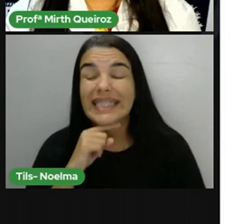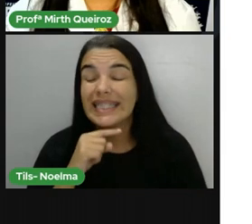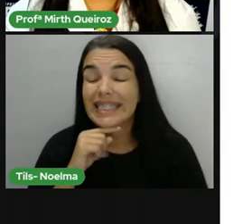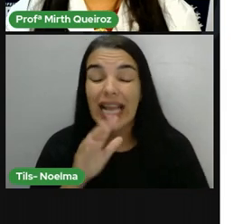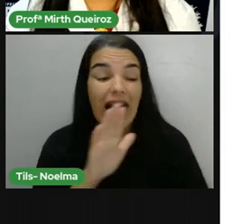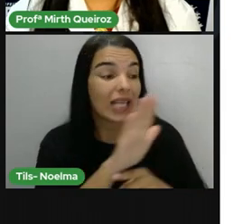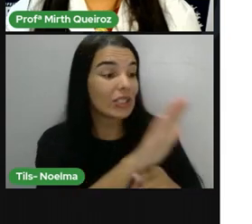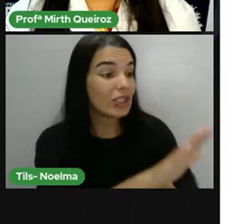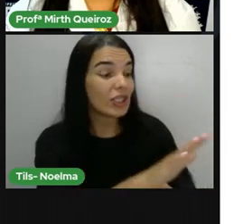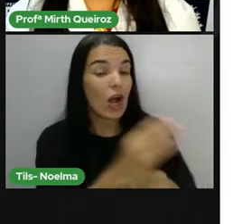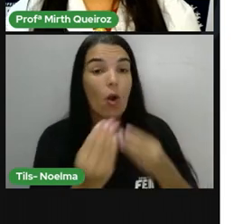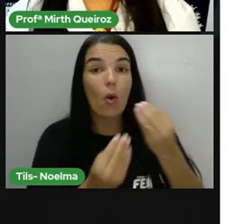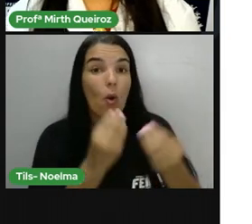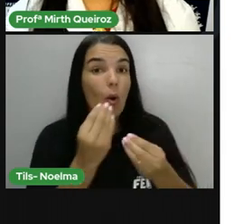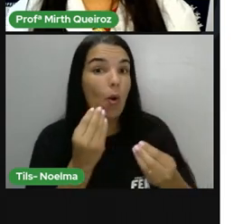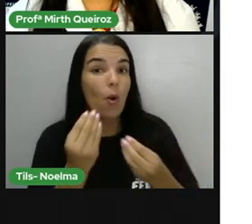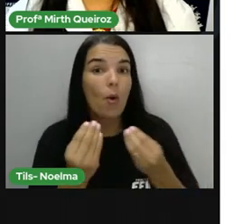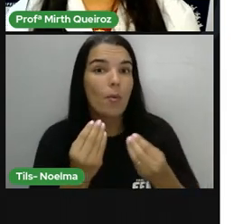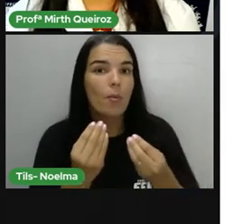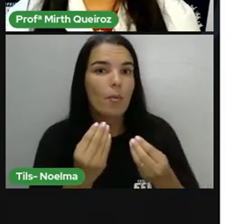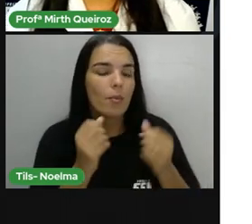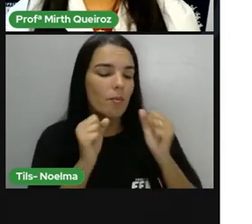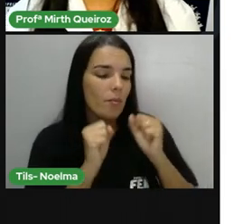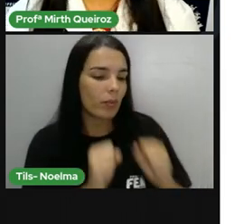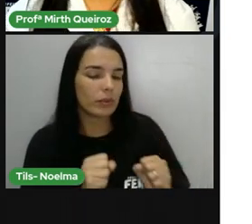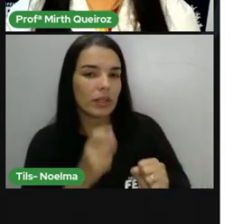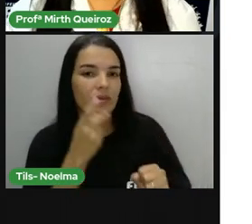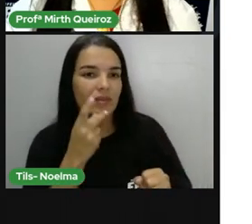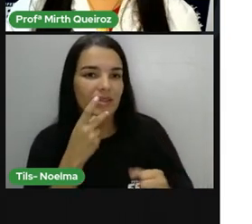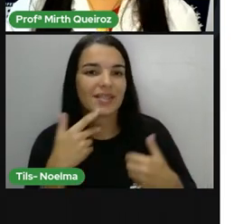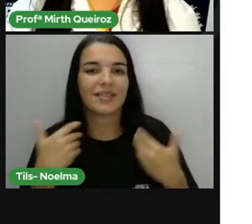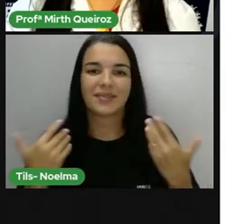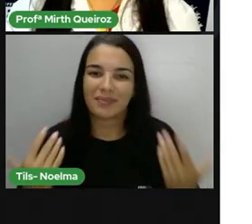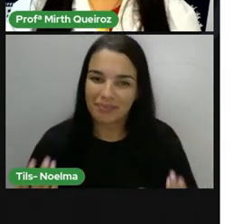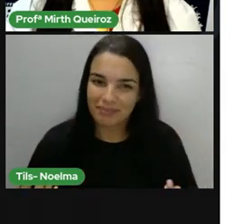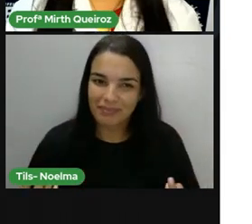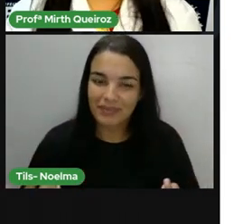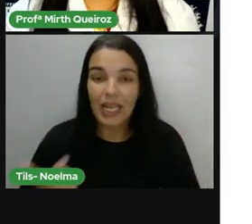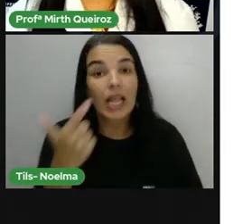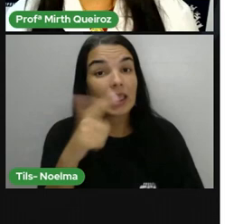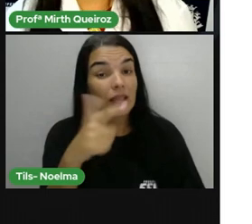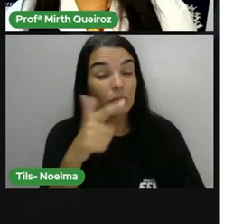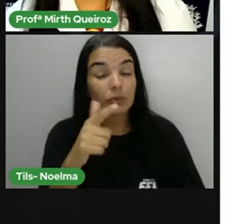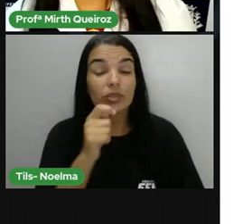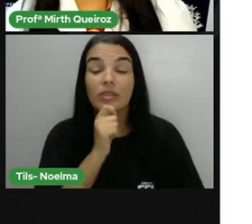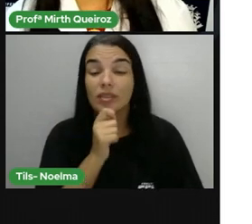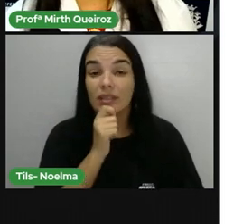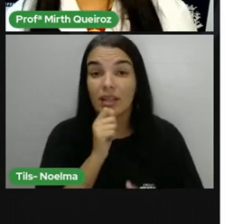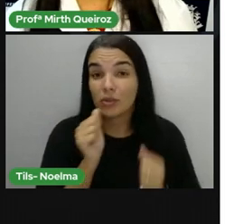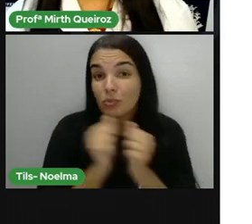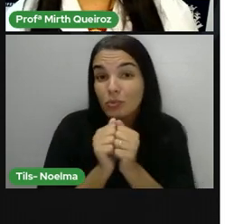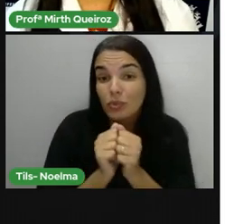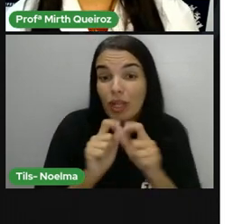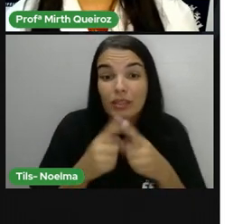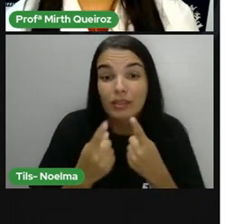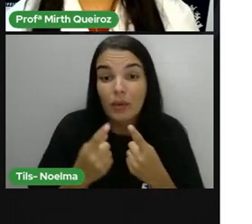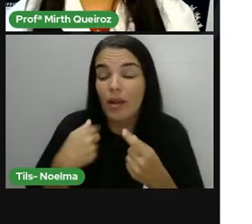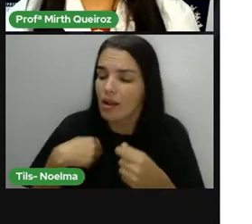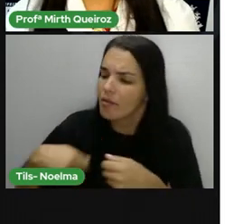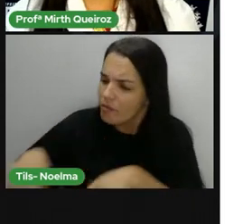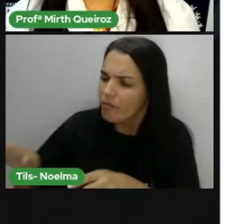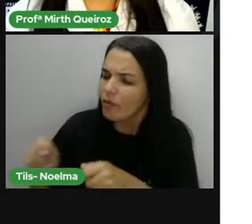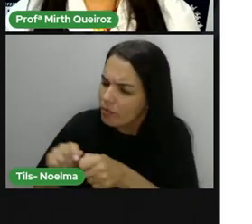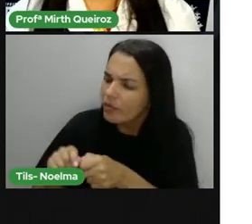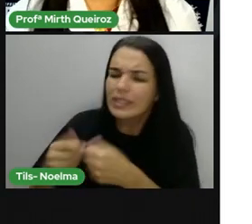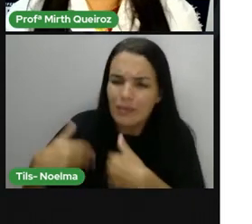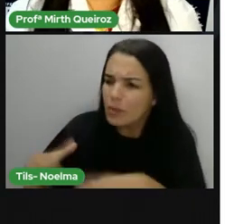para dizer-lhe que não poderia fazê-lo. Ó, por não ter ninguém para dizer que ele não poderia fazer, ele tentou, foi lá